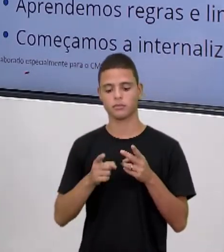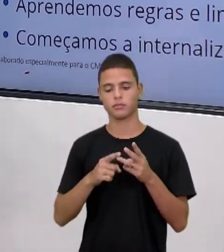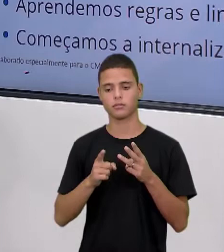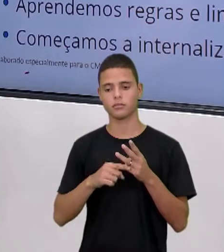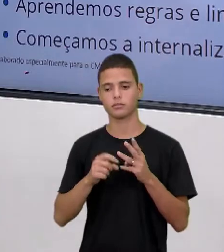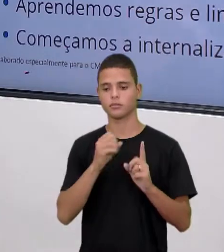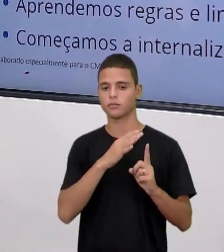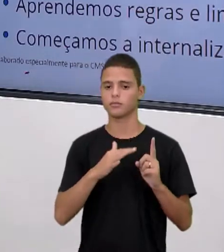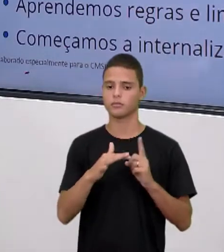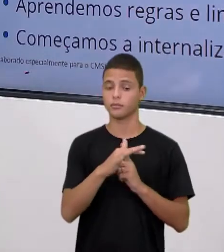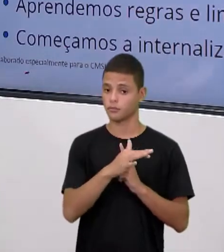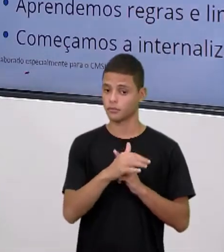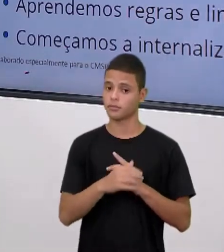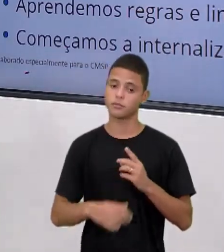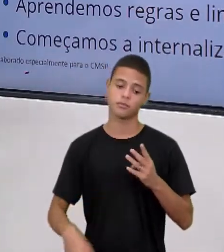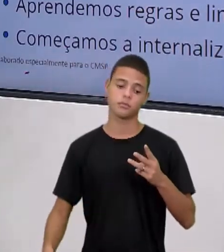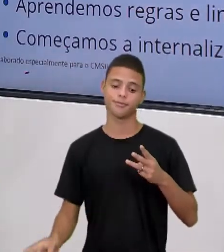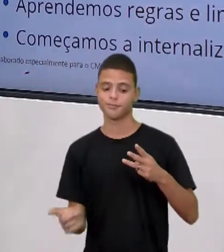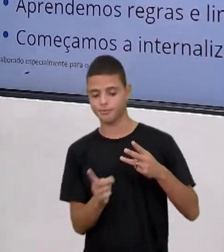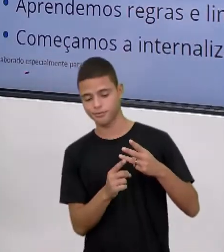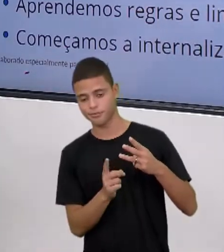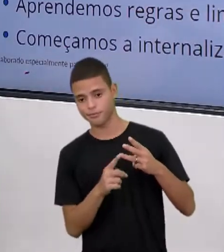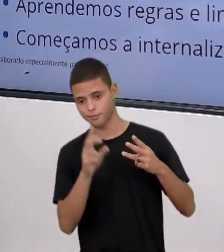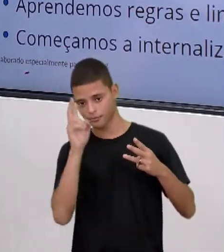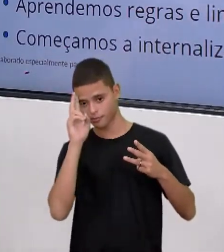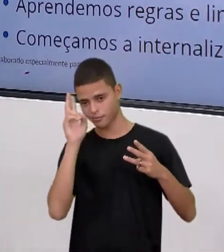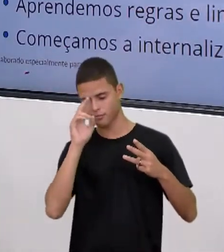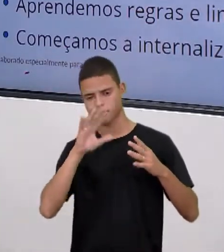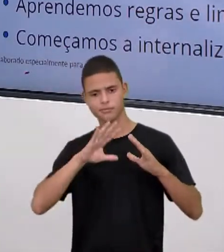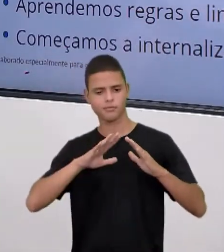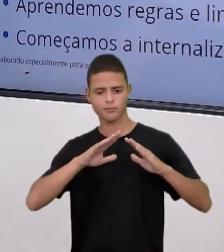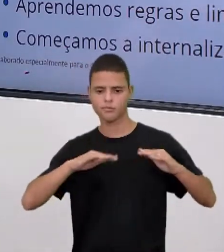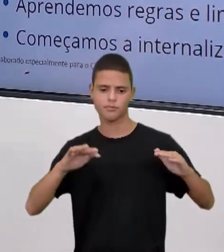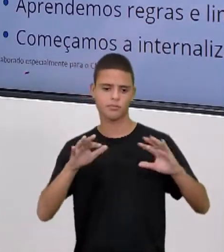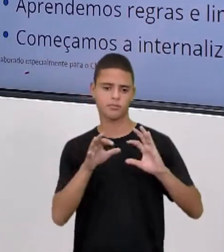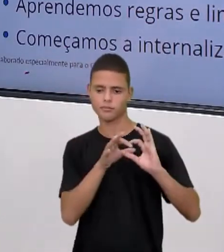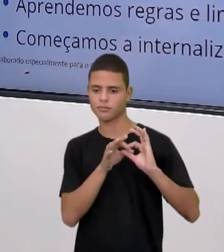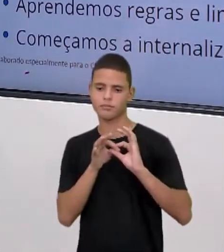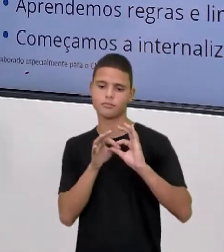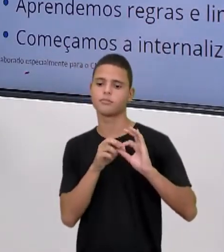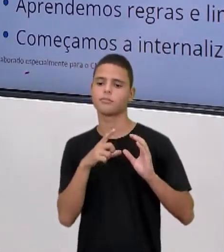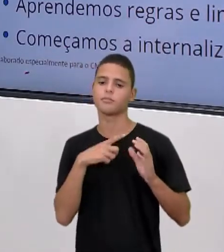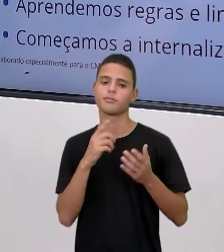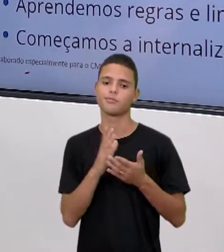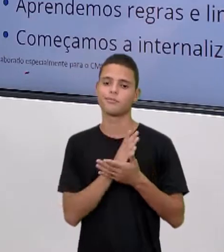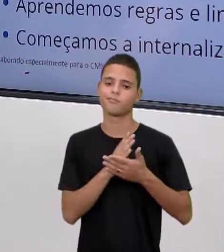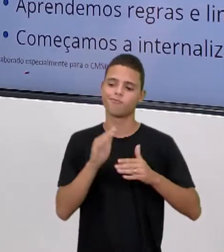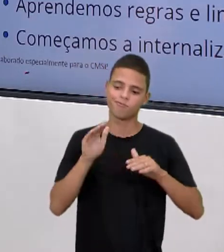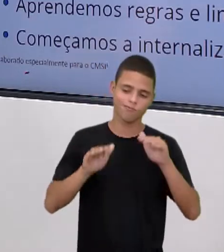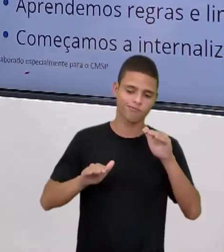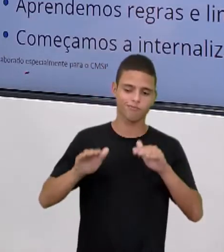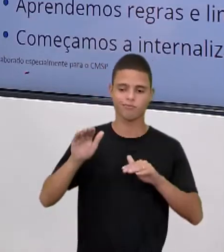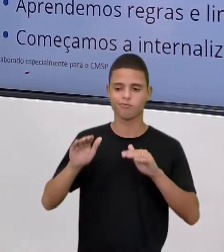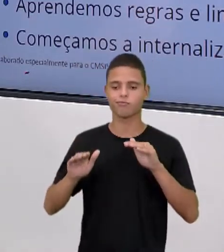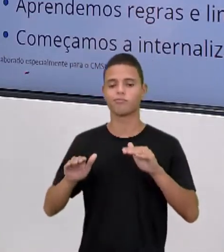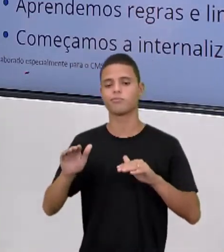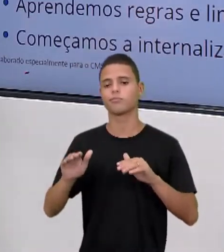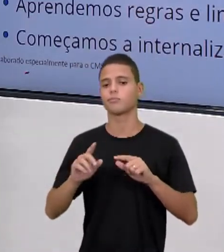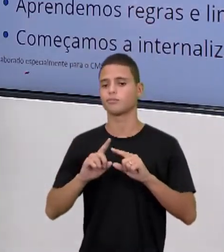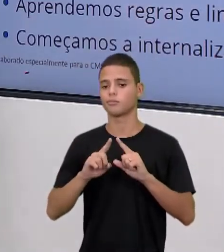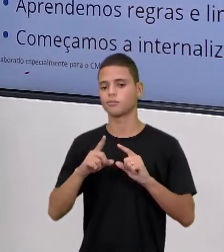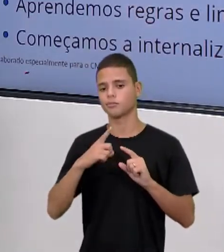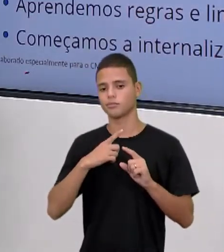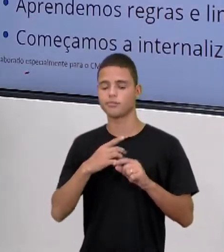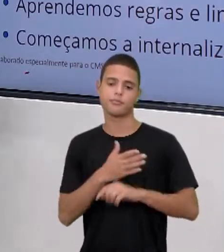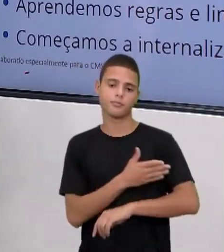social. O aspecto social, lembrando, todos eles andam muito juntos. Tem algumas variações entre um e outro, mas eles tendem